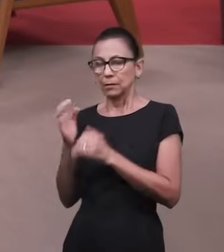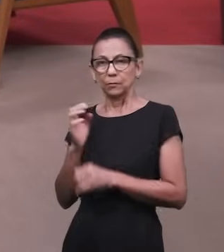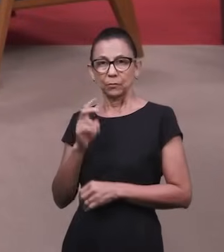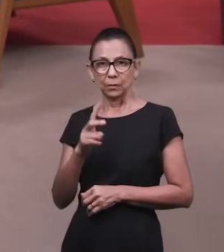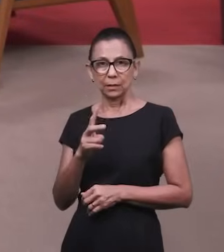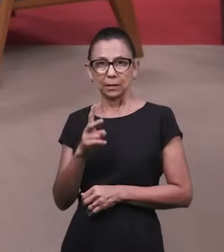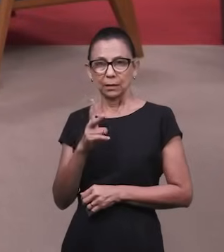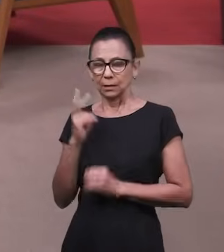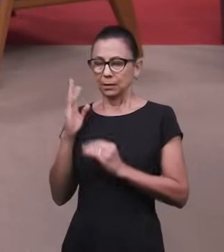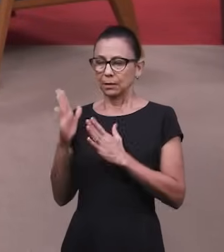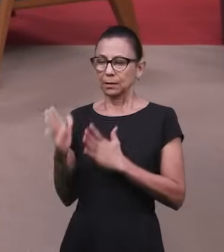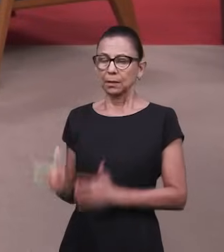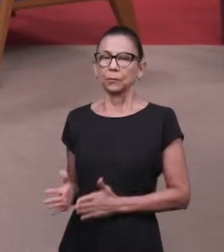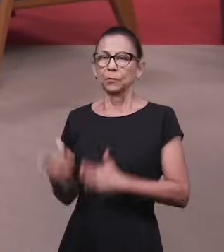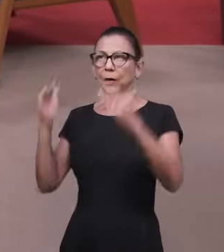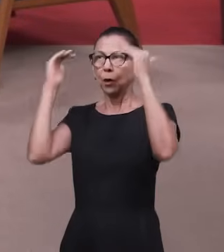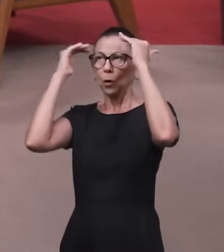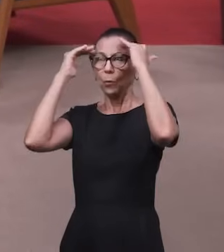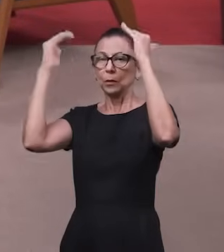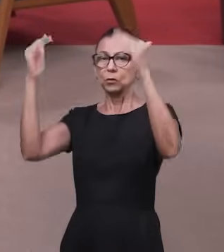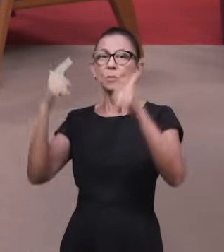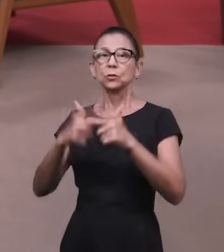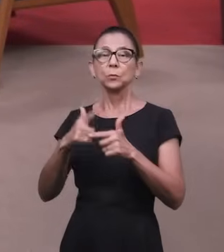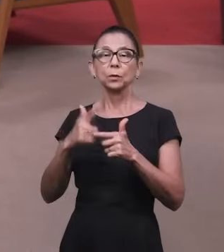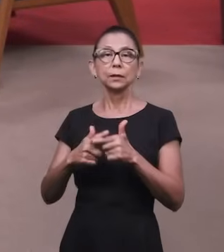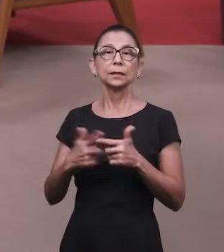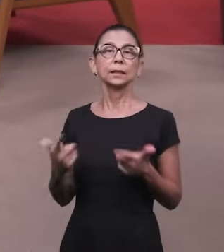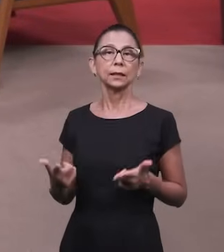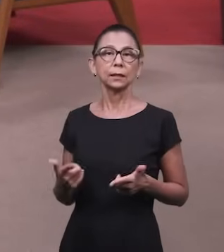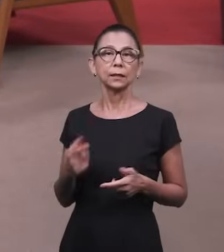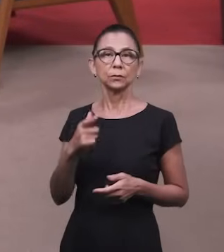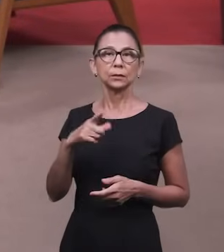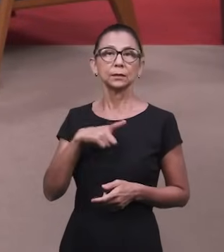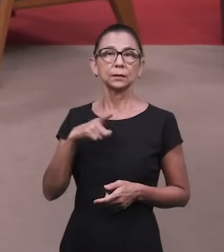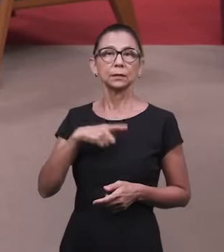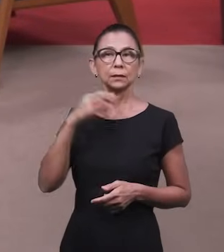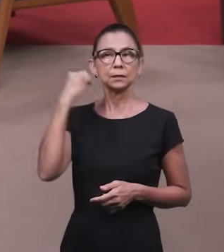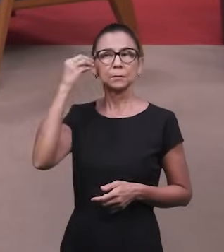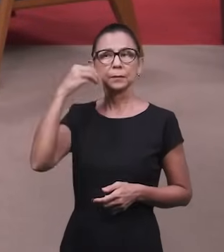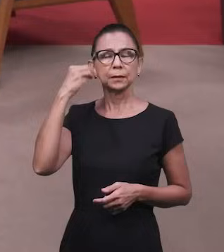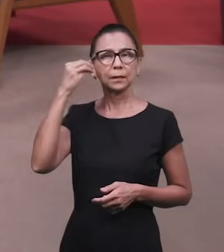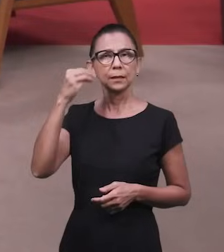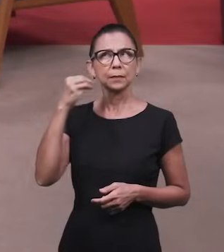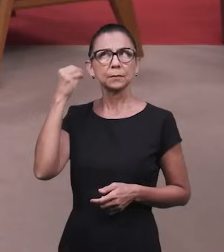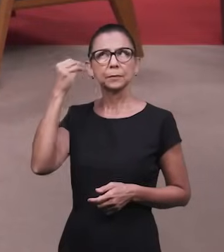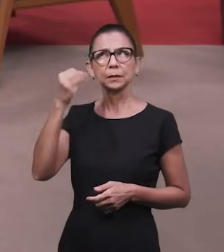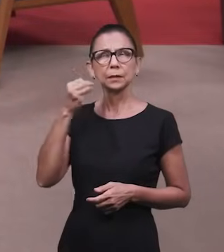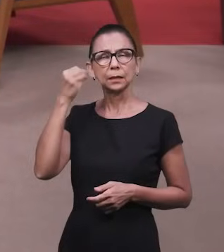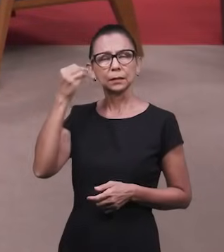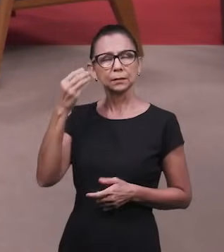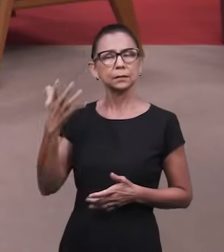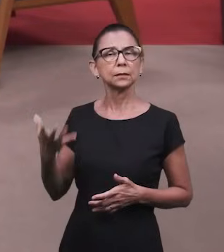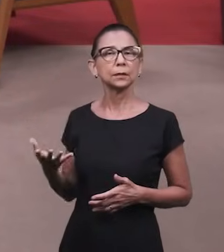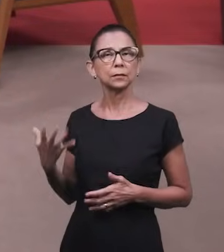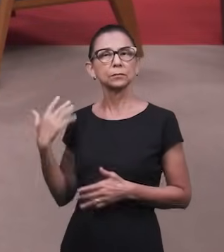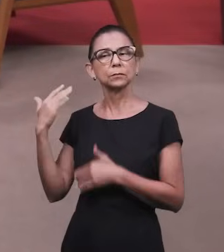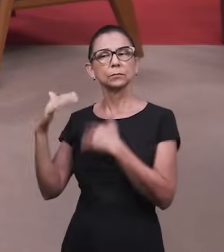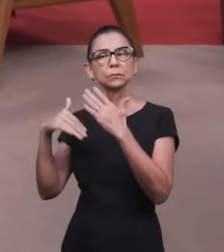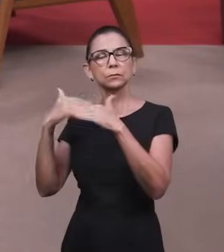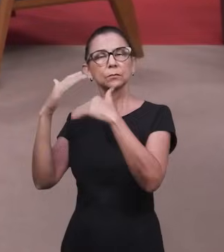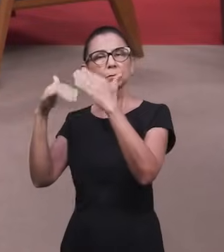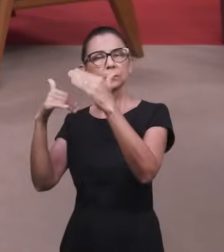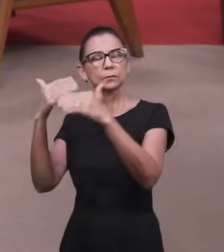Não existe fidelidade estéril. Naquilo que você é fiel ao Senhor, aquilo vai produzir, glória a Deus, e